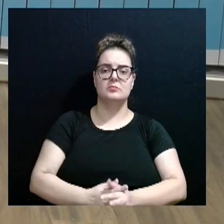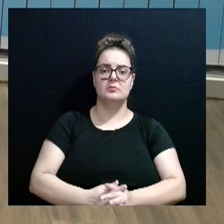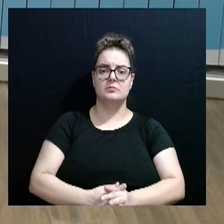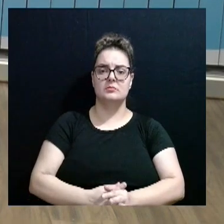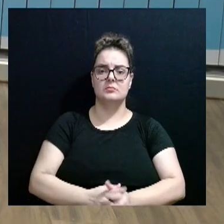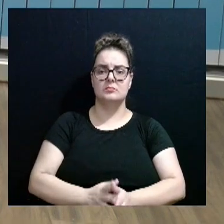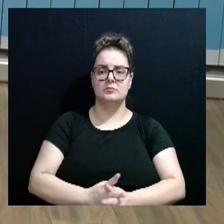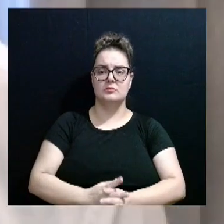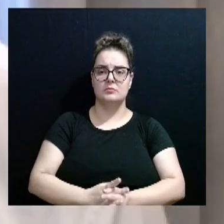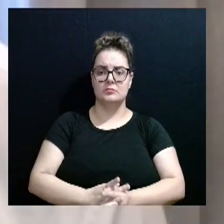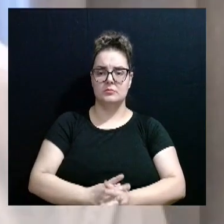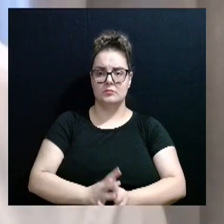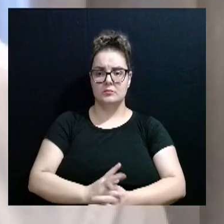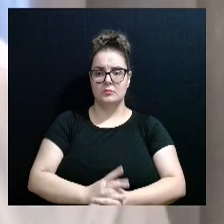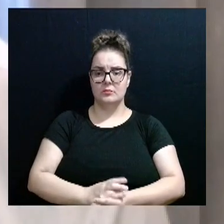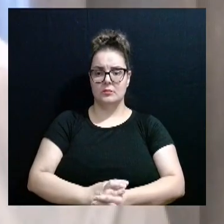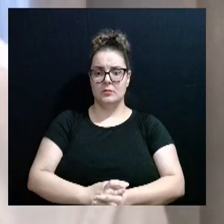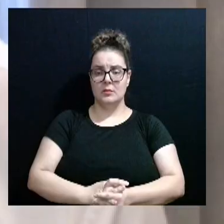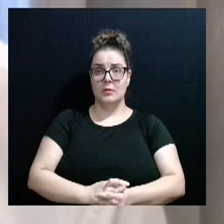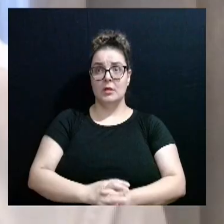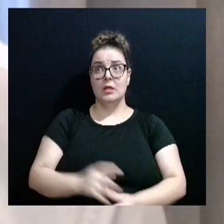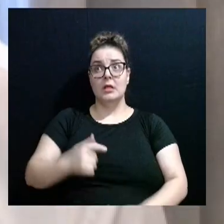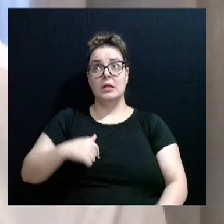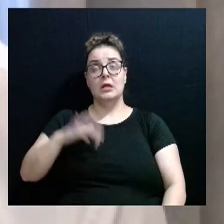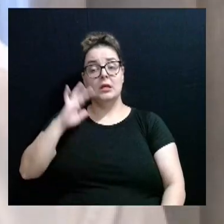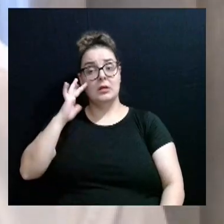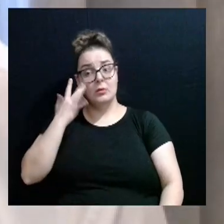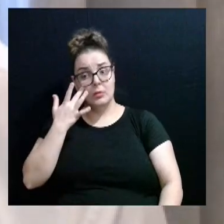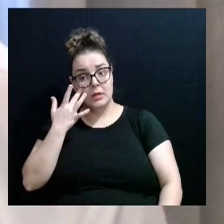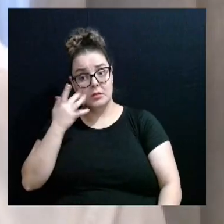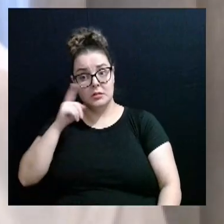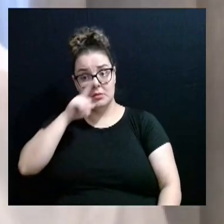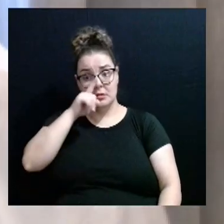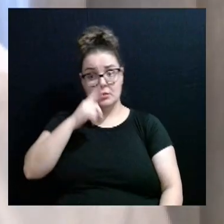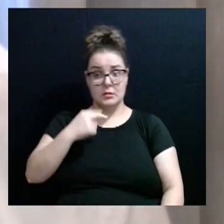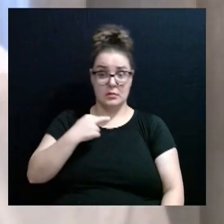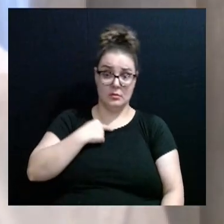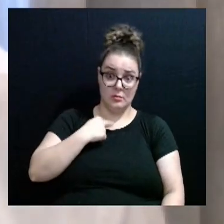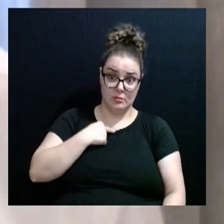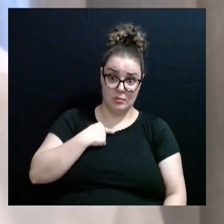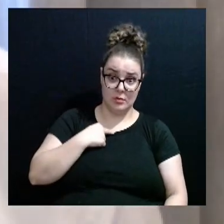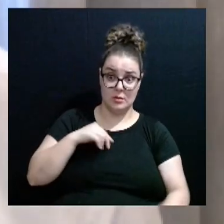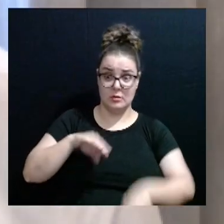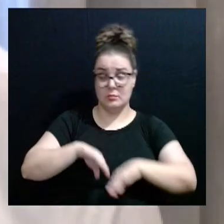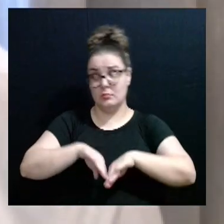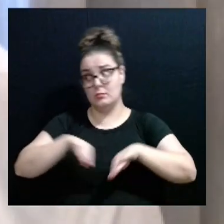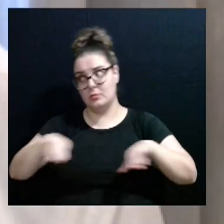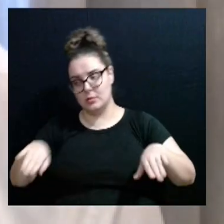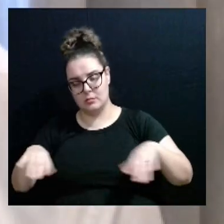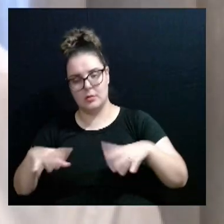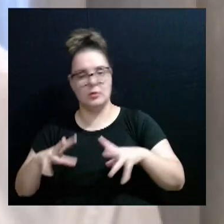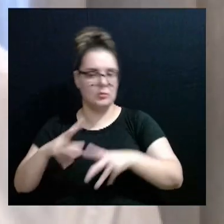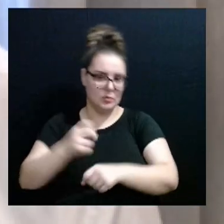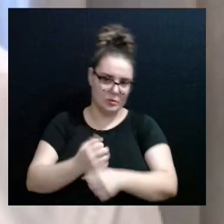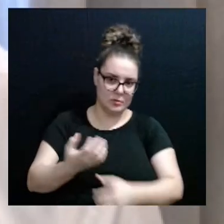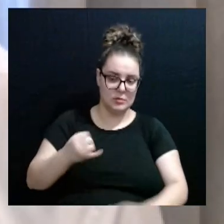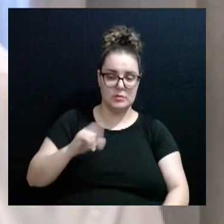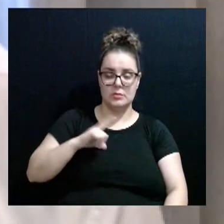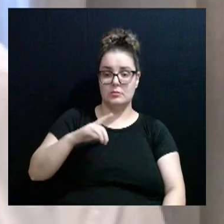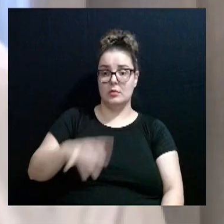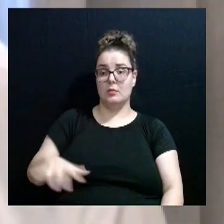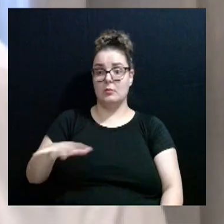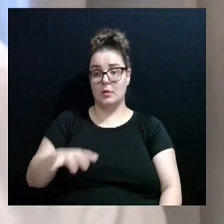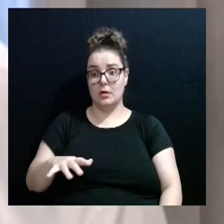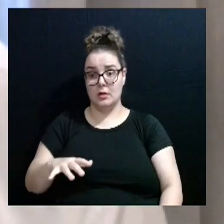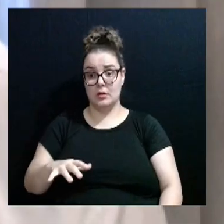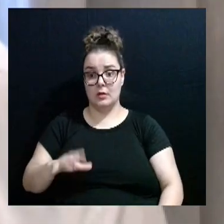Eu acho que esse risco, lógico, a gente não pode afastar ele totalmente, porque se você tiver um setor que ele é muito concentrado,